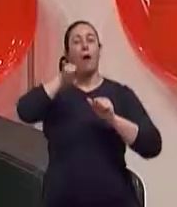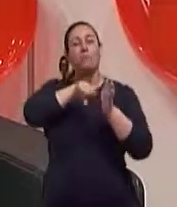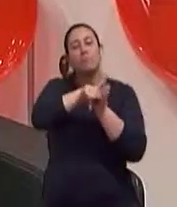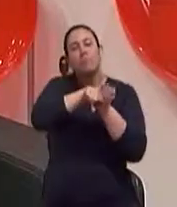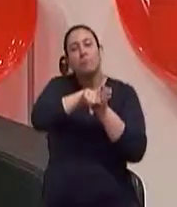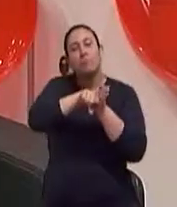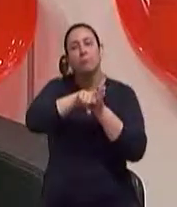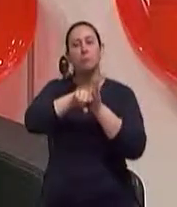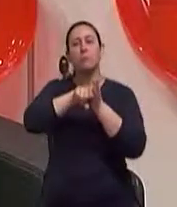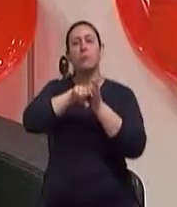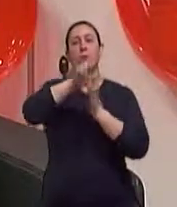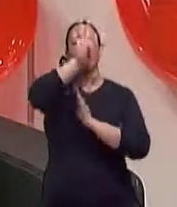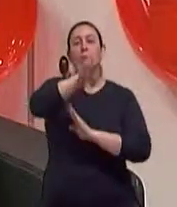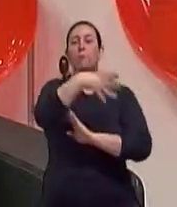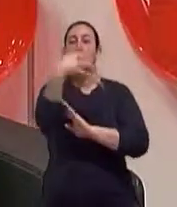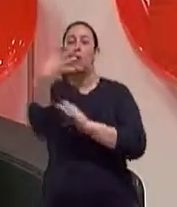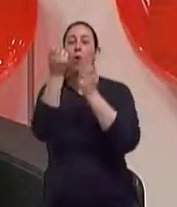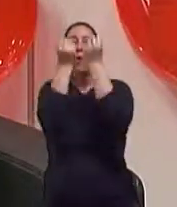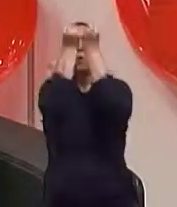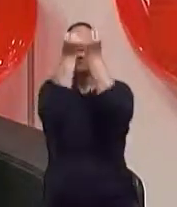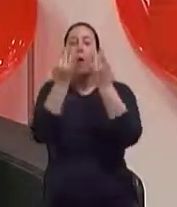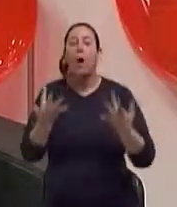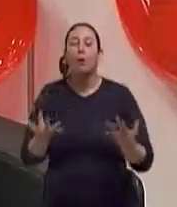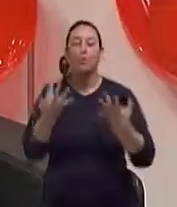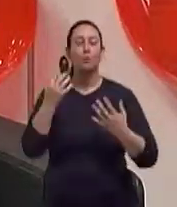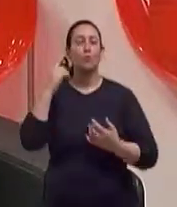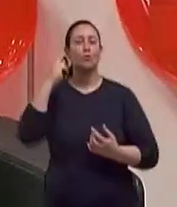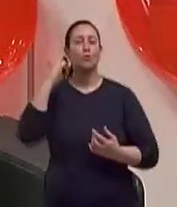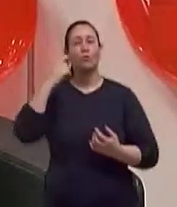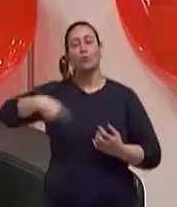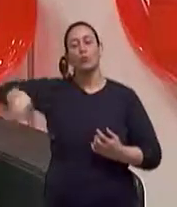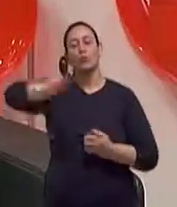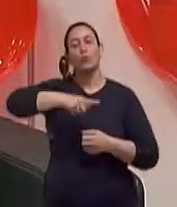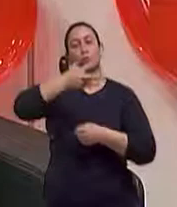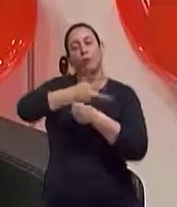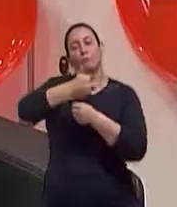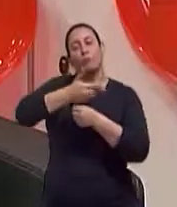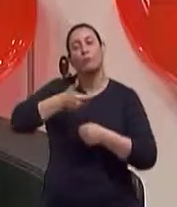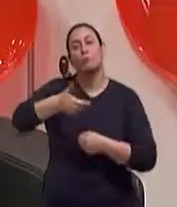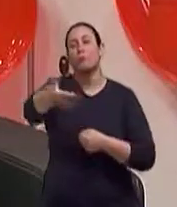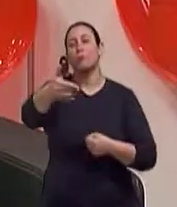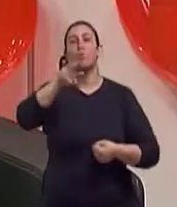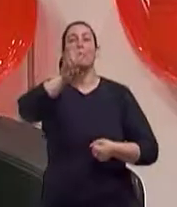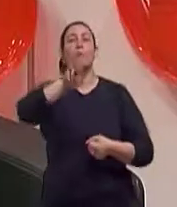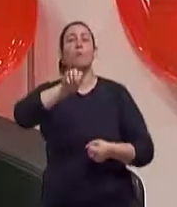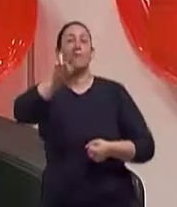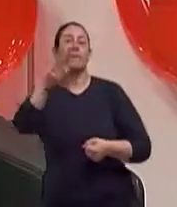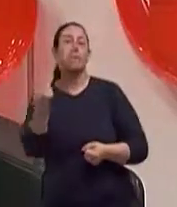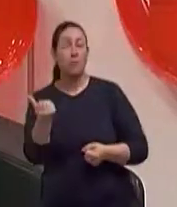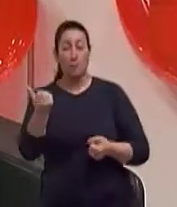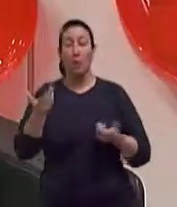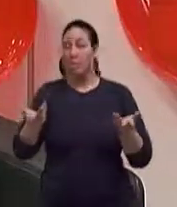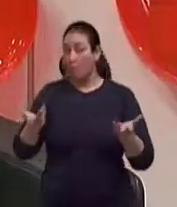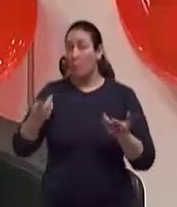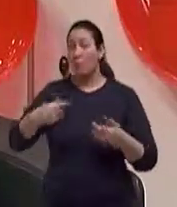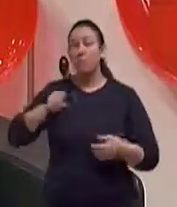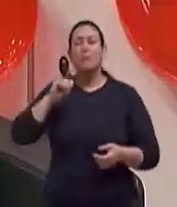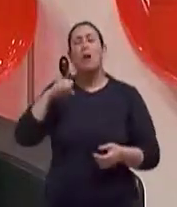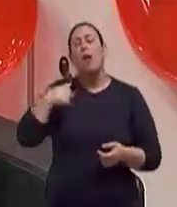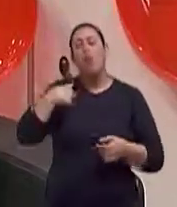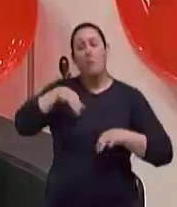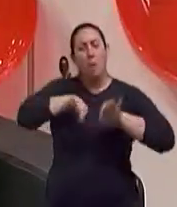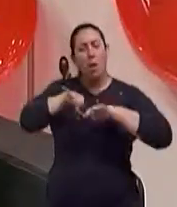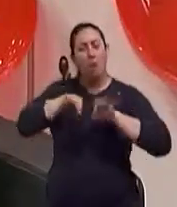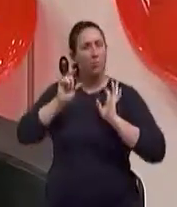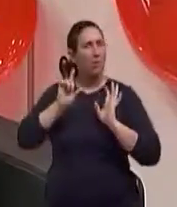conseguir fazer um planejamento o que que eu vou fazer uma projeção a dez anos daqui a 20 quando eu me aposentar Será que eu também